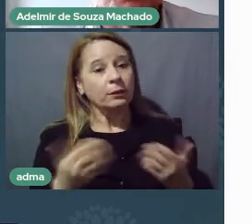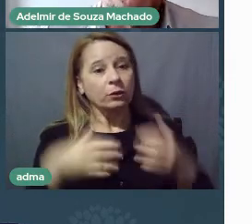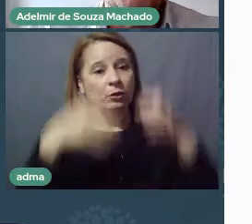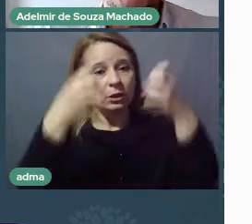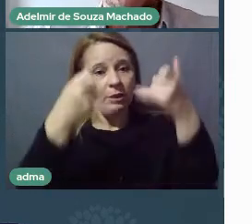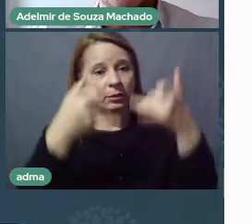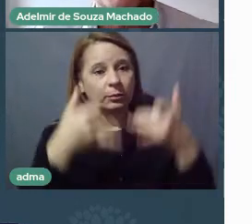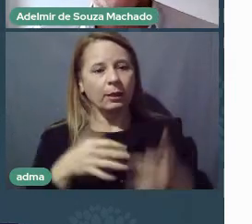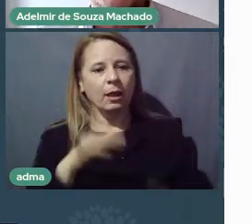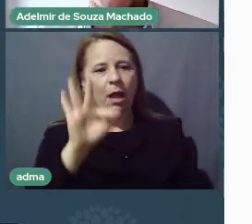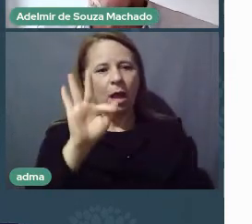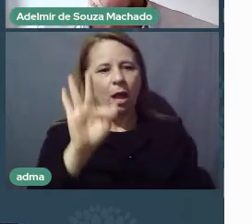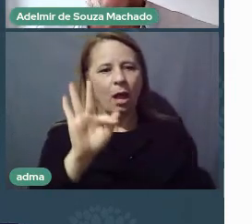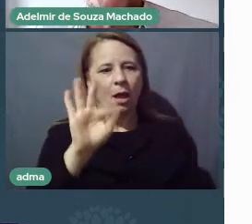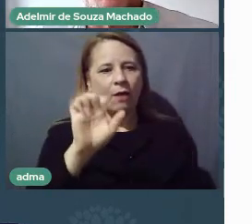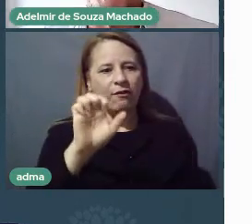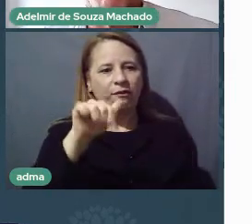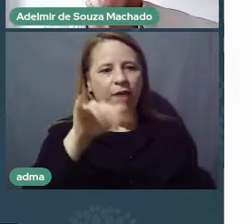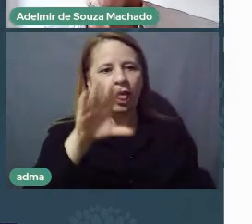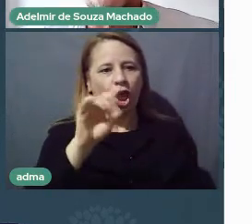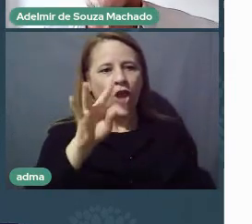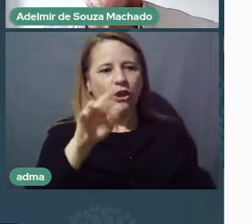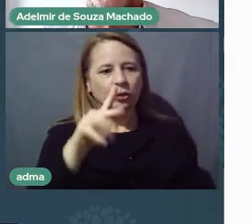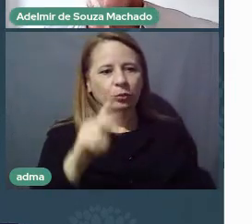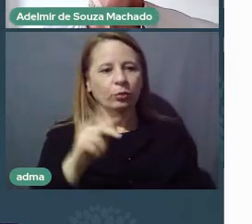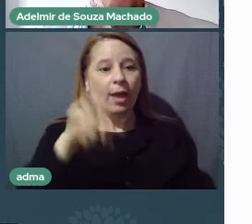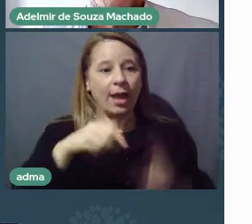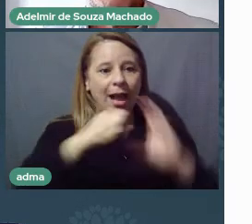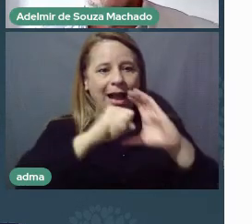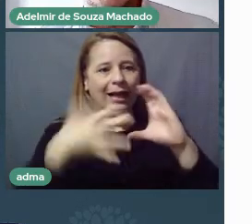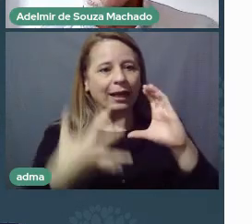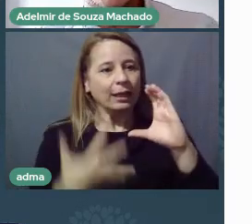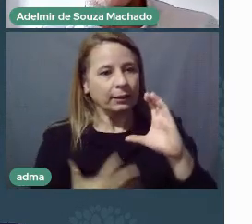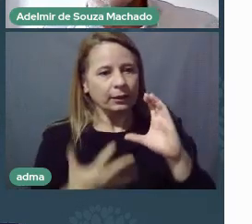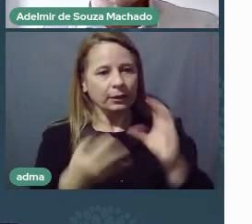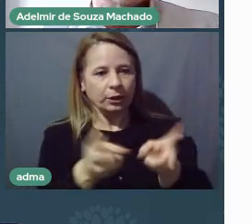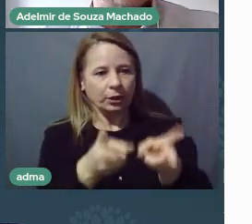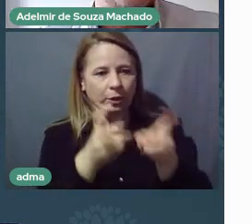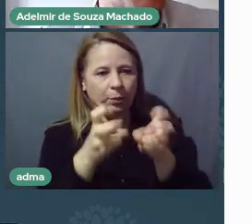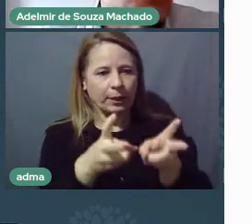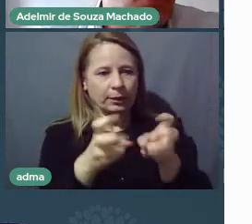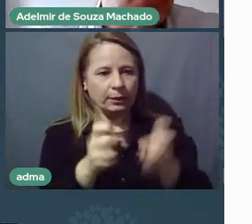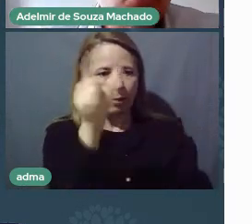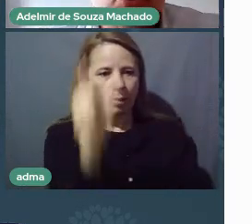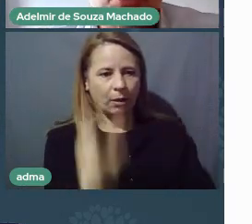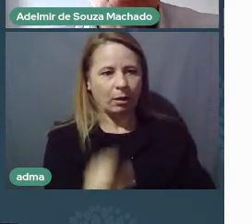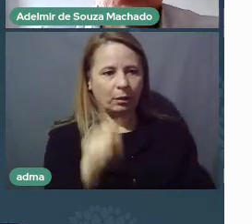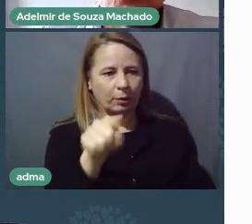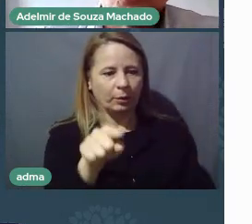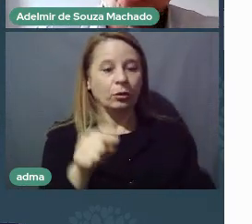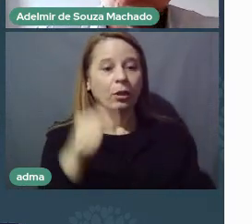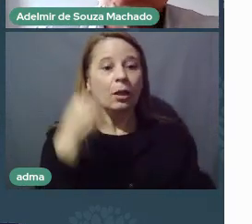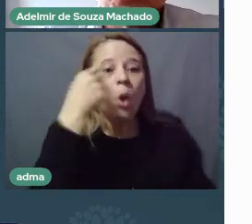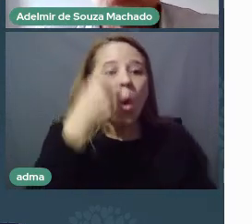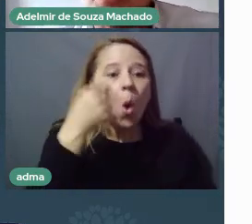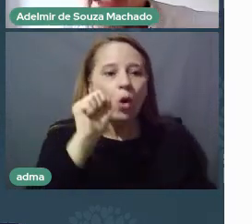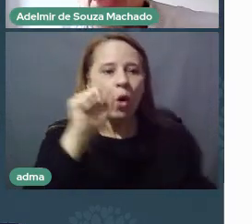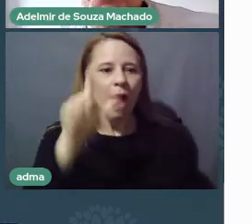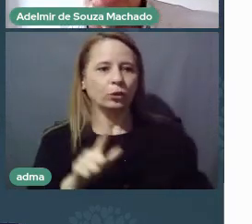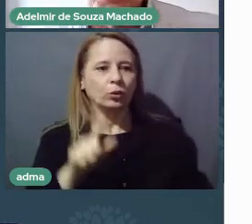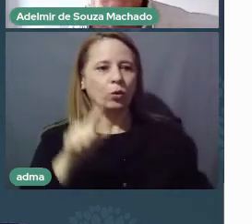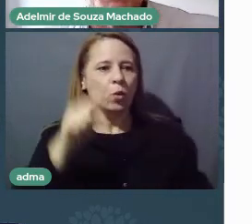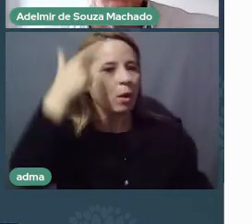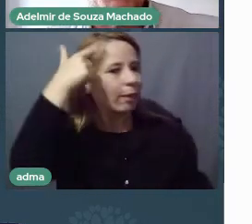palavra fenótipo. Fenótipo é a característica observável em um indivíduo. Então, se eu tenho um olho azul, se eu sou louro, se eu